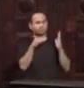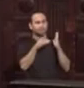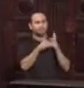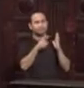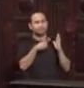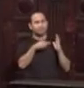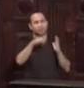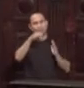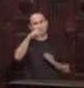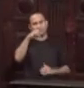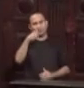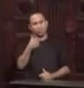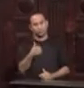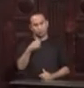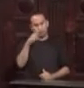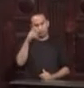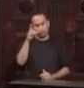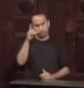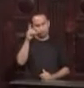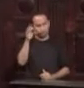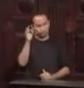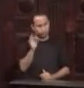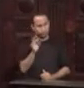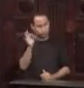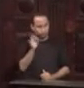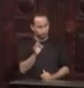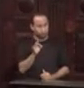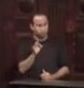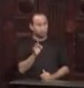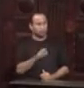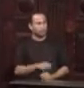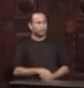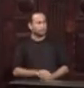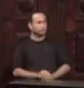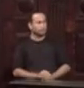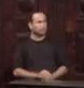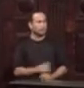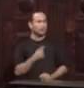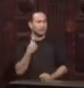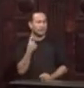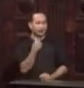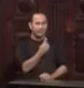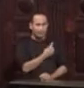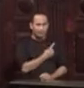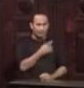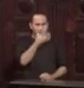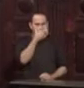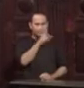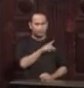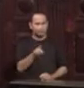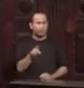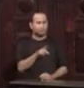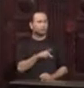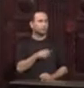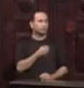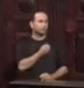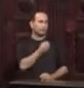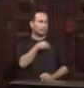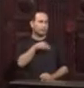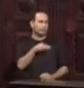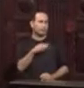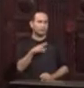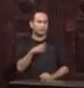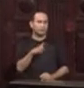de 91% de matrícula por unidade, cada matrícula de um professor numa única